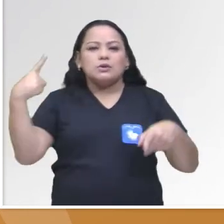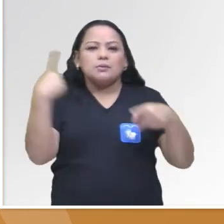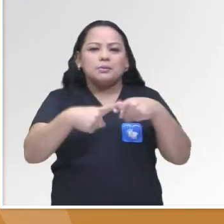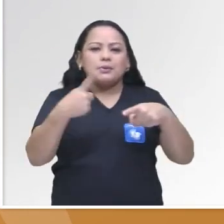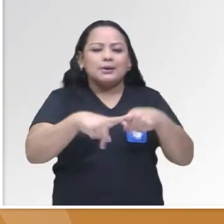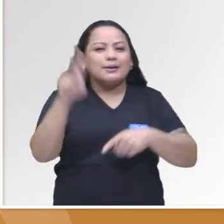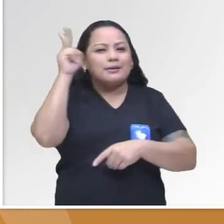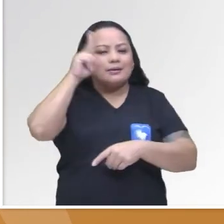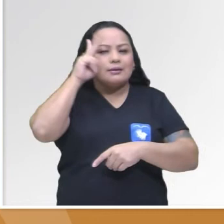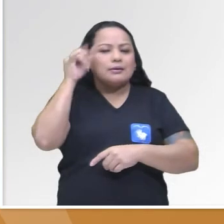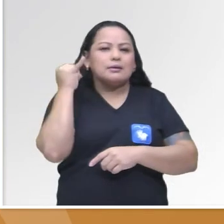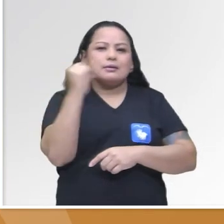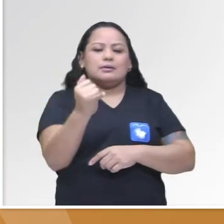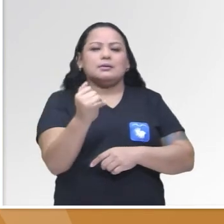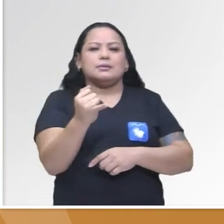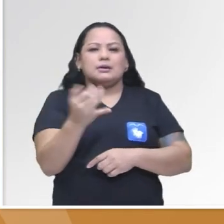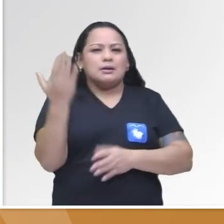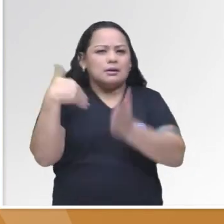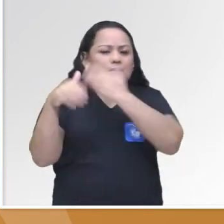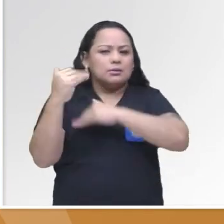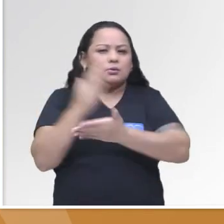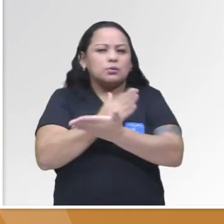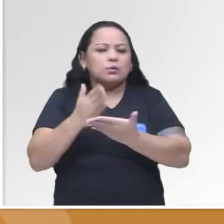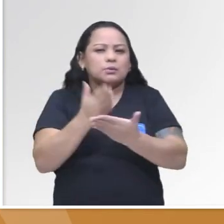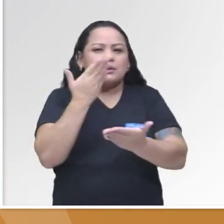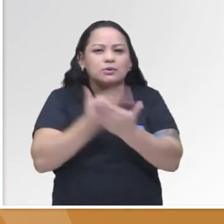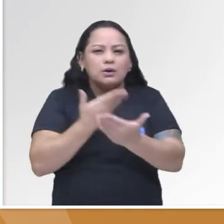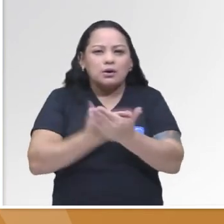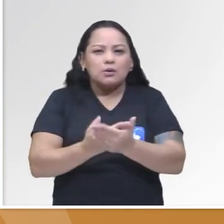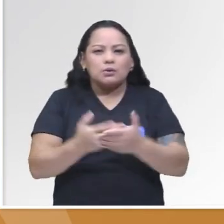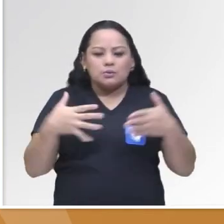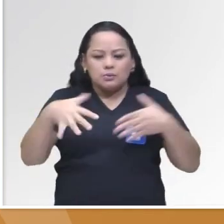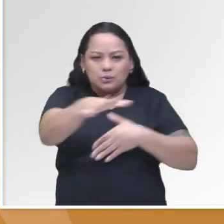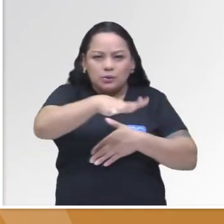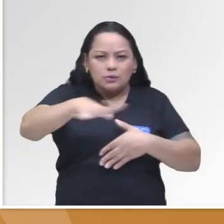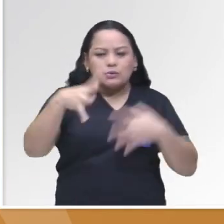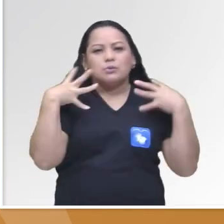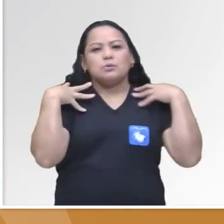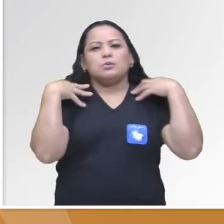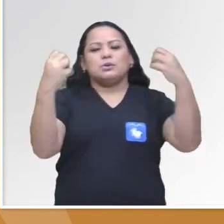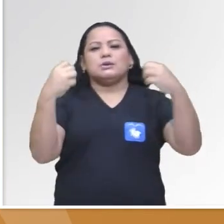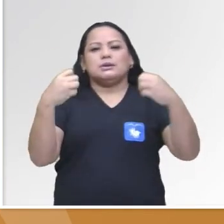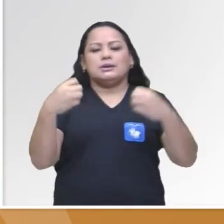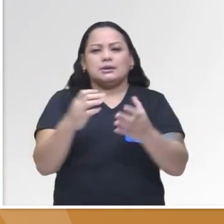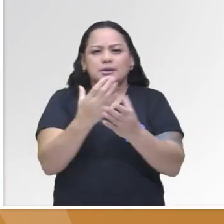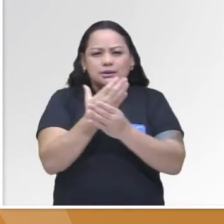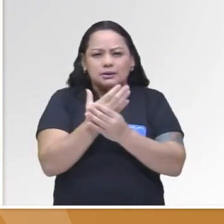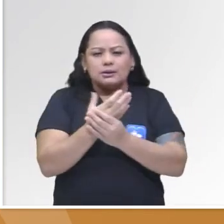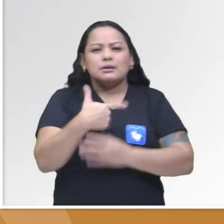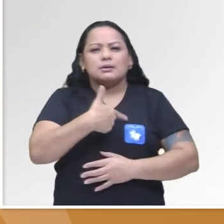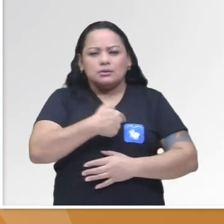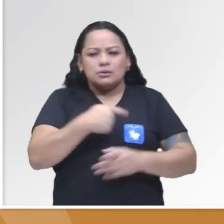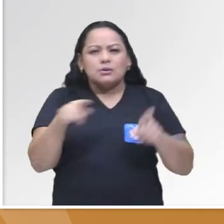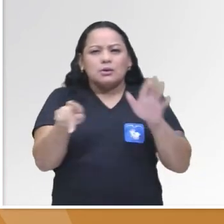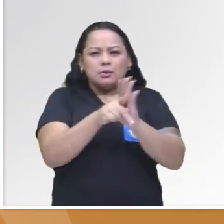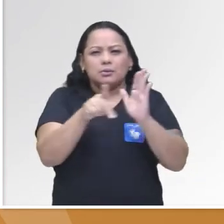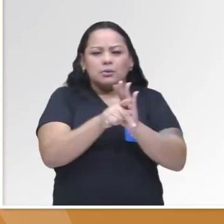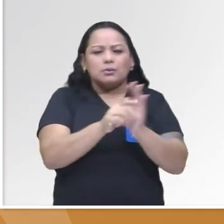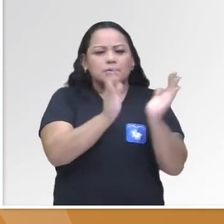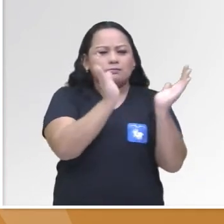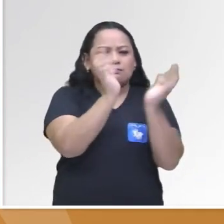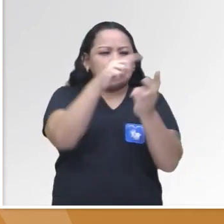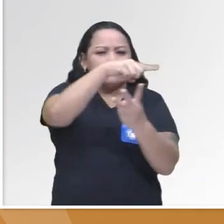que nós já citei para vocês no início da aula que a concentração de poder nas mãos de Getúlio vai ser uma característica de todas as fases do seu